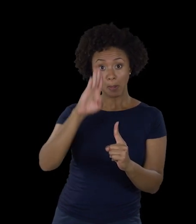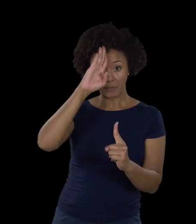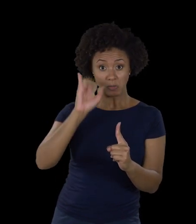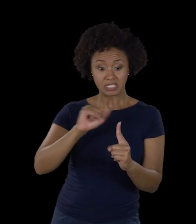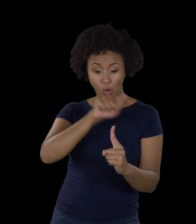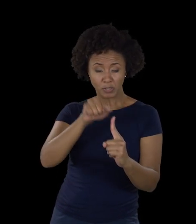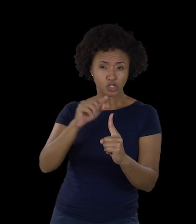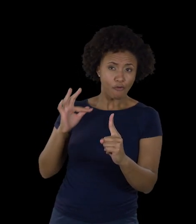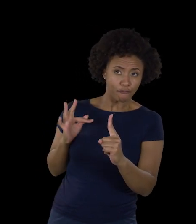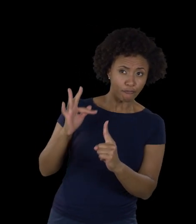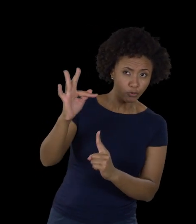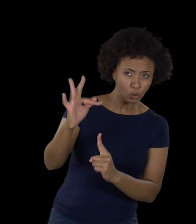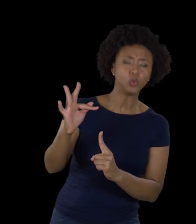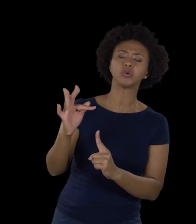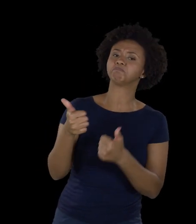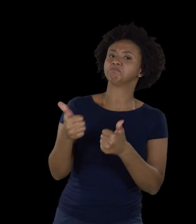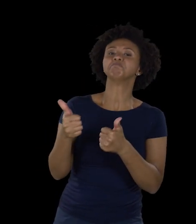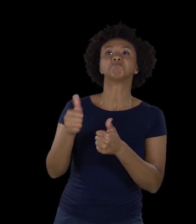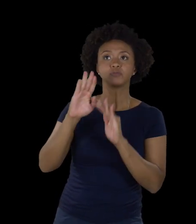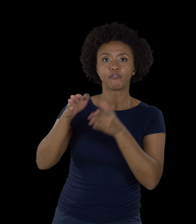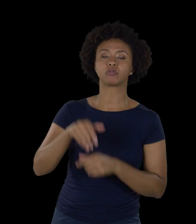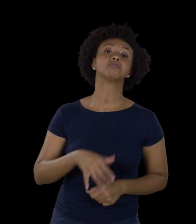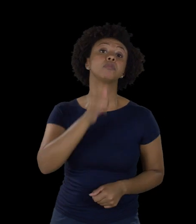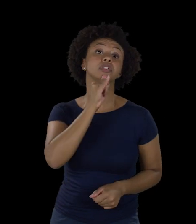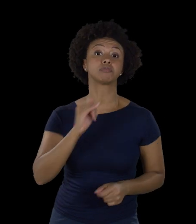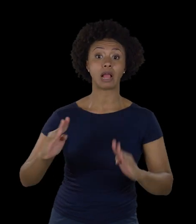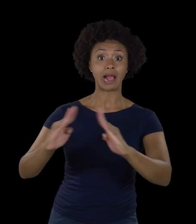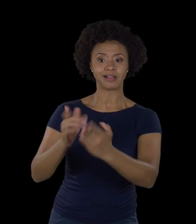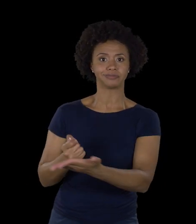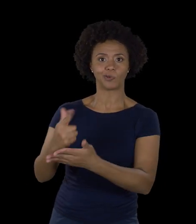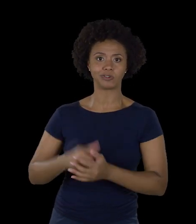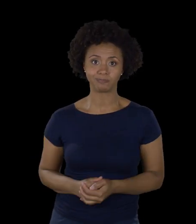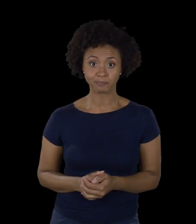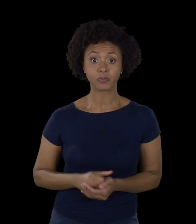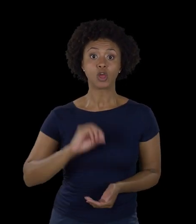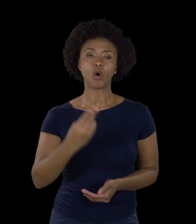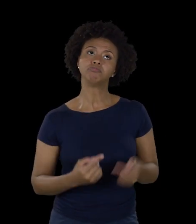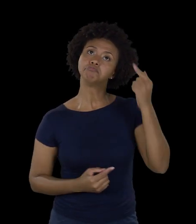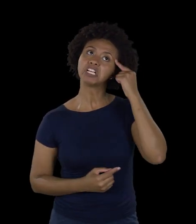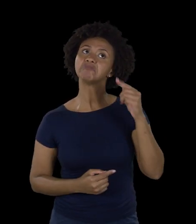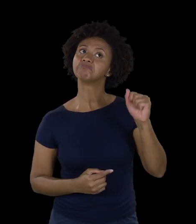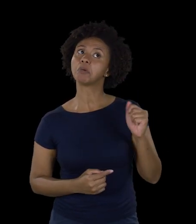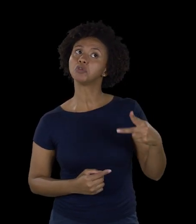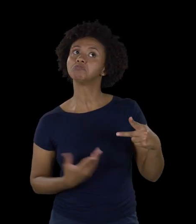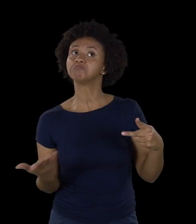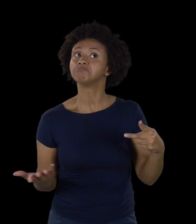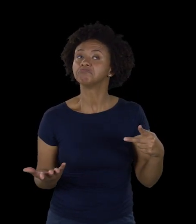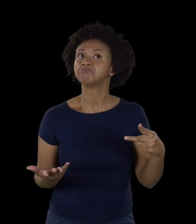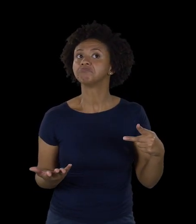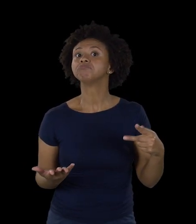prazo. Eles são muito importantes. Por exemplo, comprar uma casa, pensar na sua aposentadoria, se vai